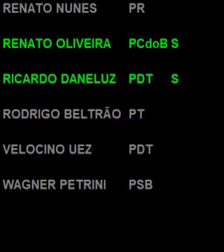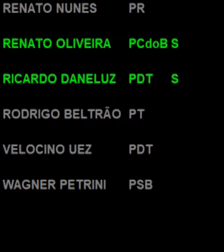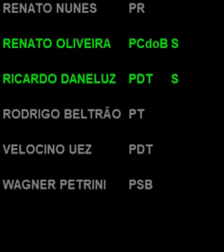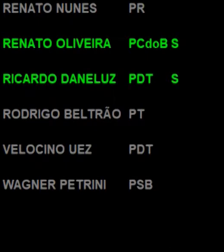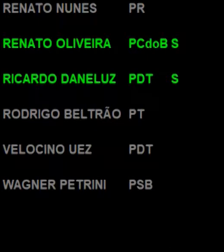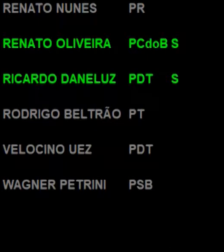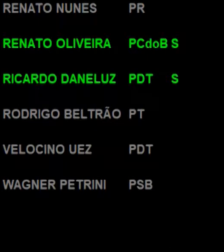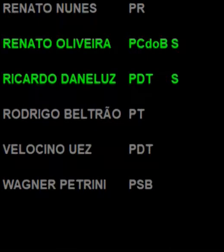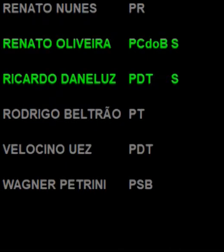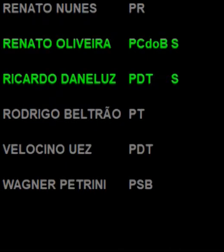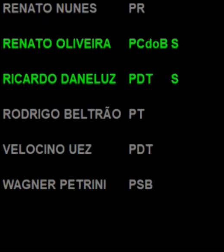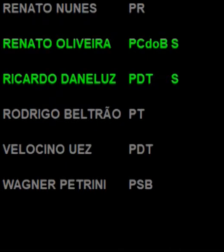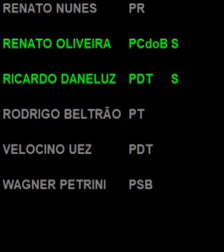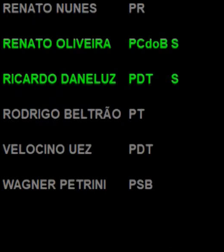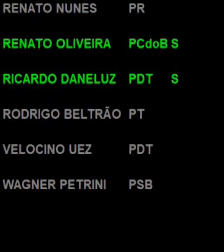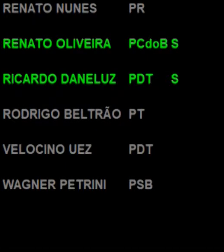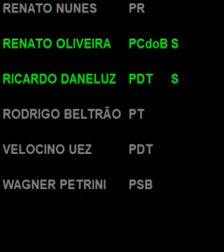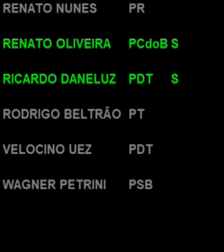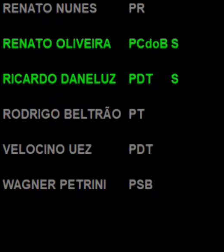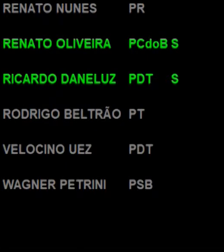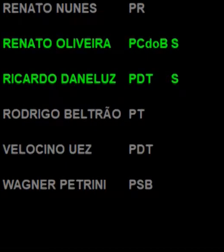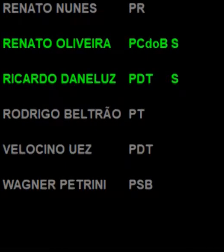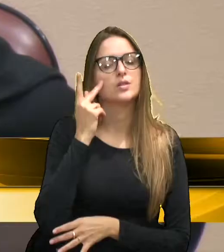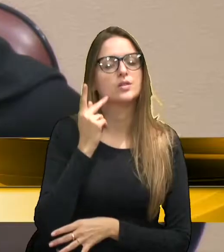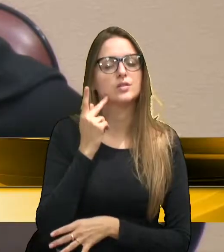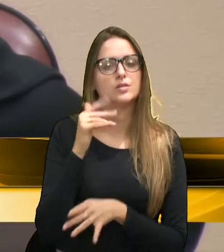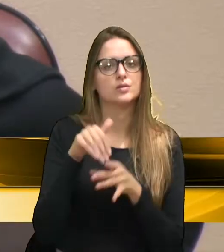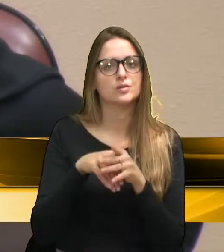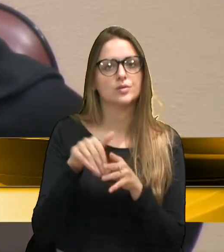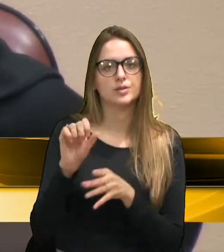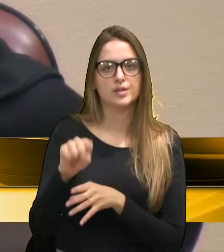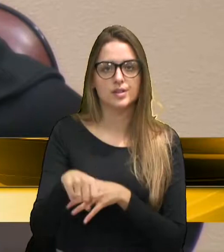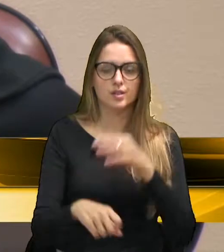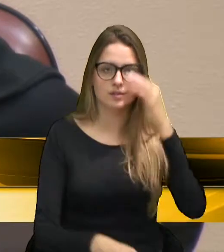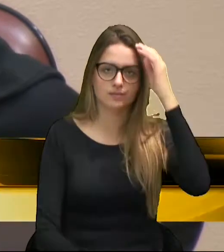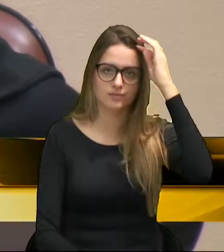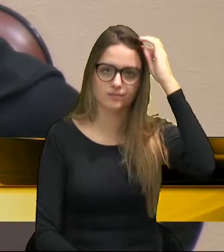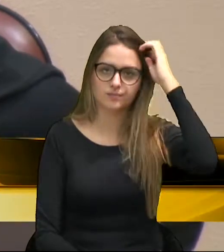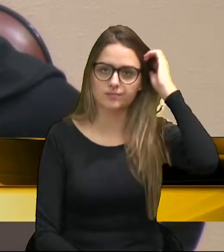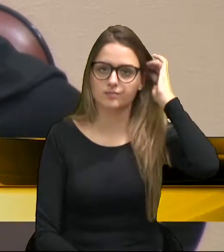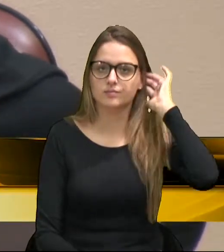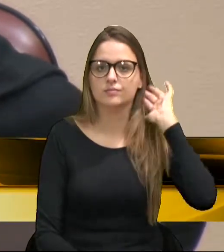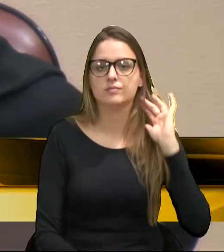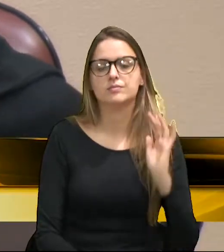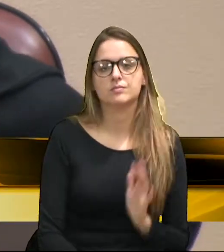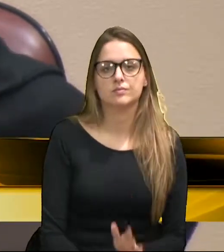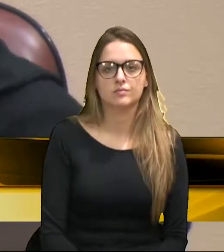Encerrado o registro dos votos, vereador Renato Nunes, favorável.